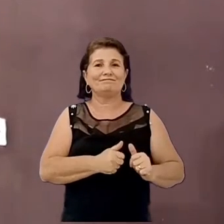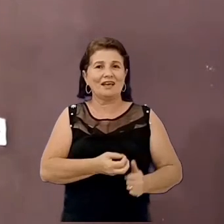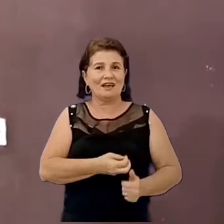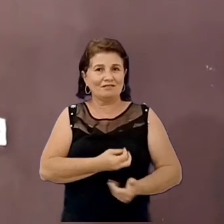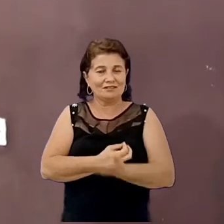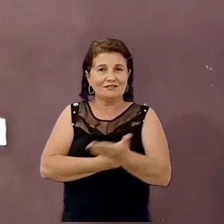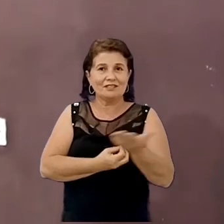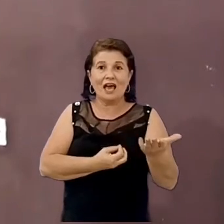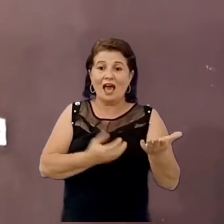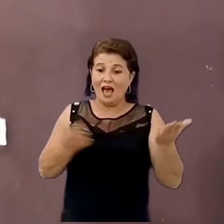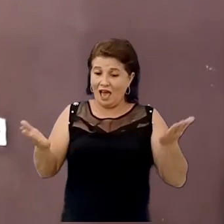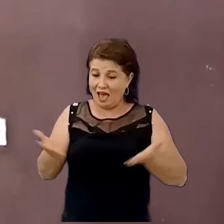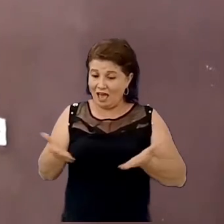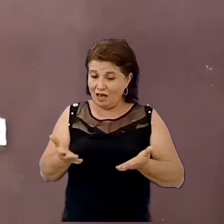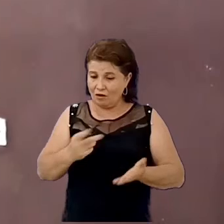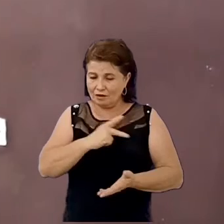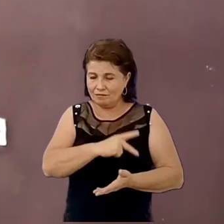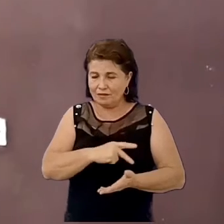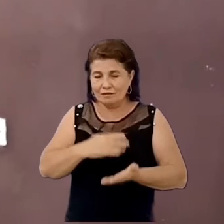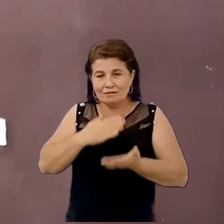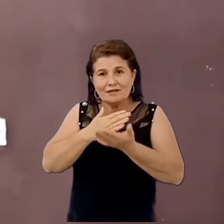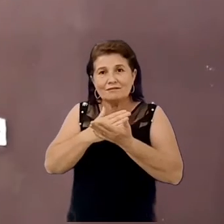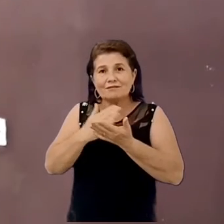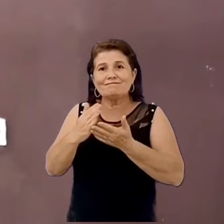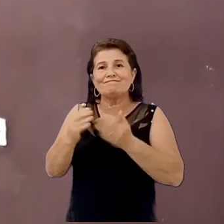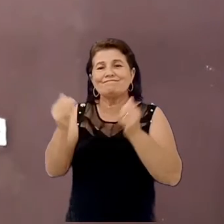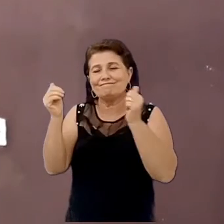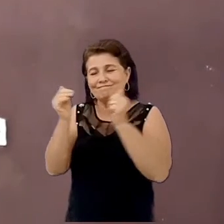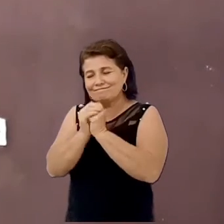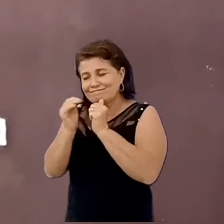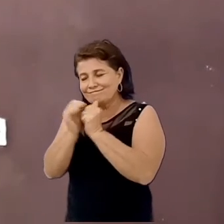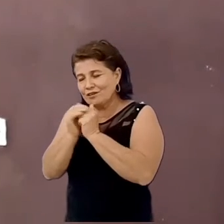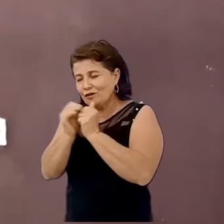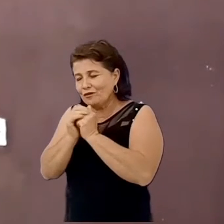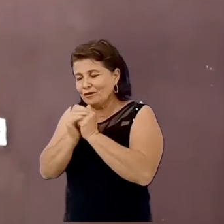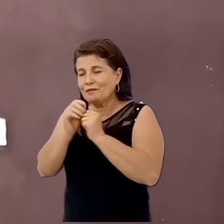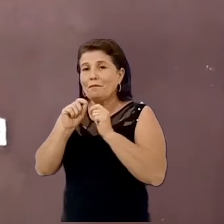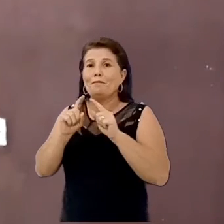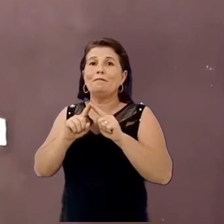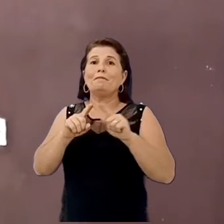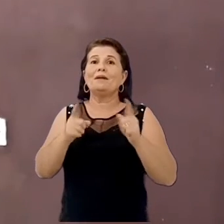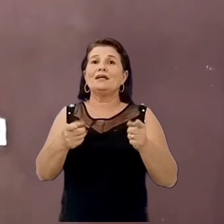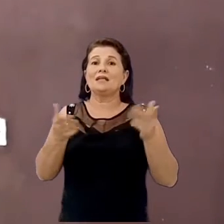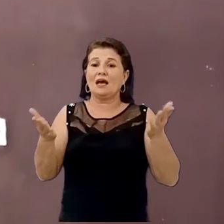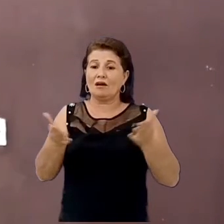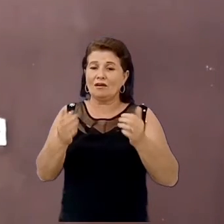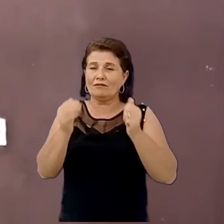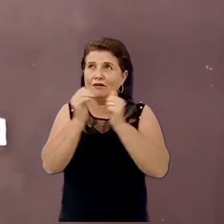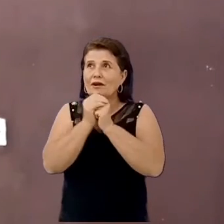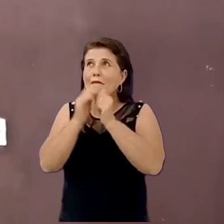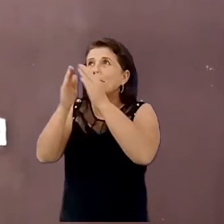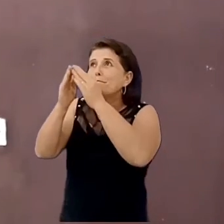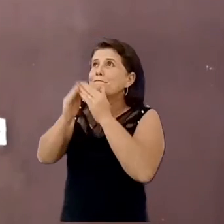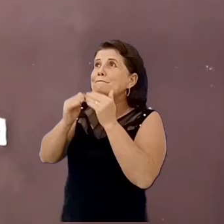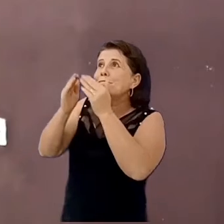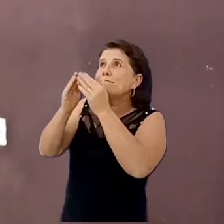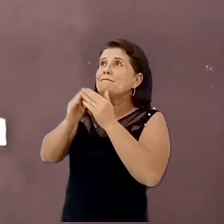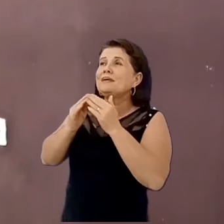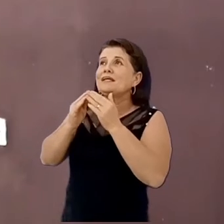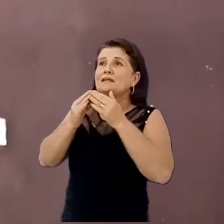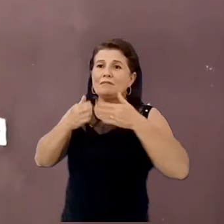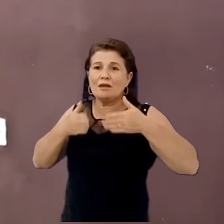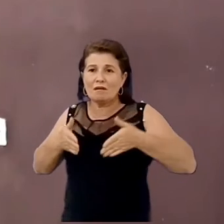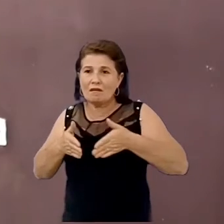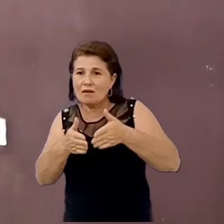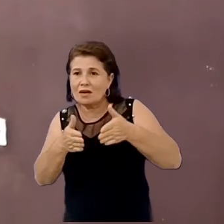Agora Paulo, ele vai continuar orando, mas vai orar agora pedindo pela caminhada